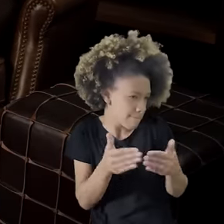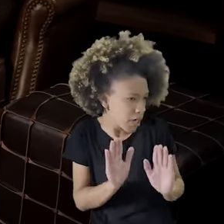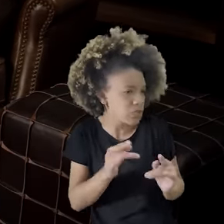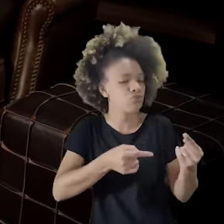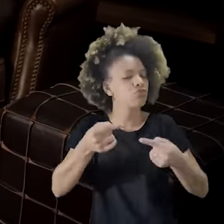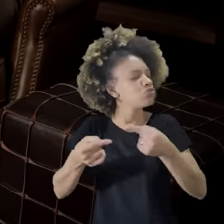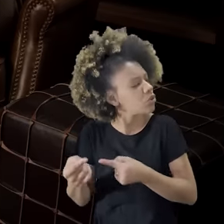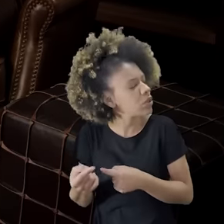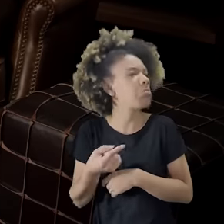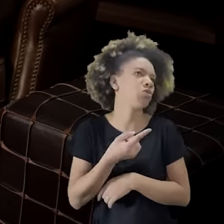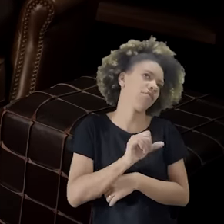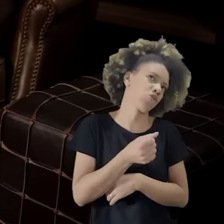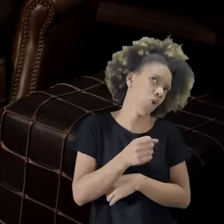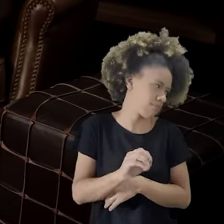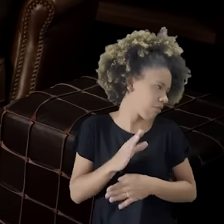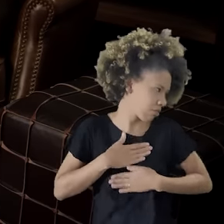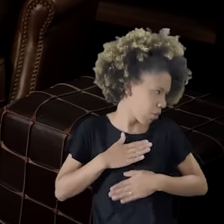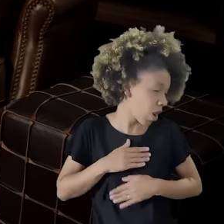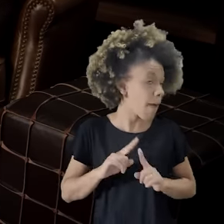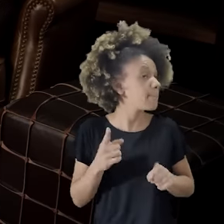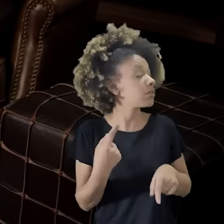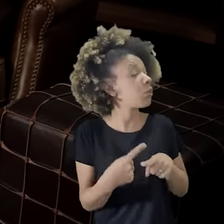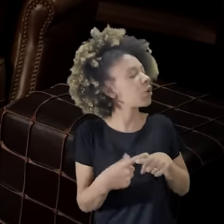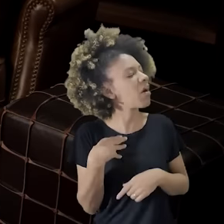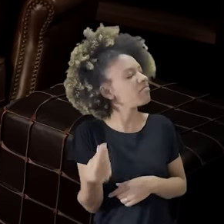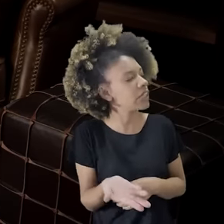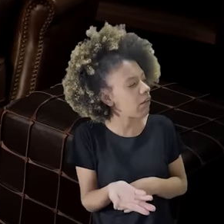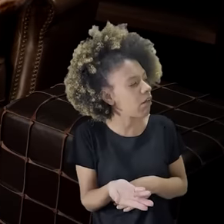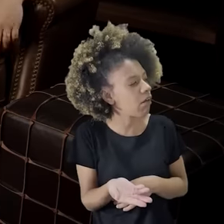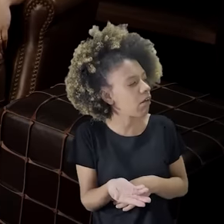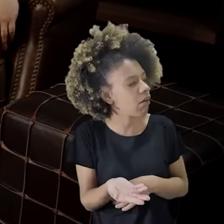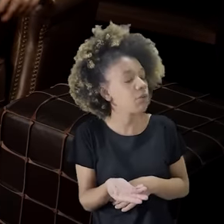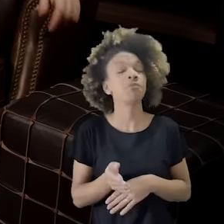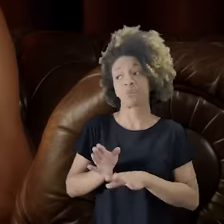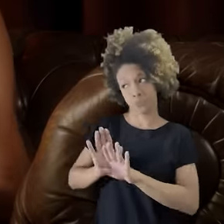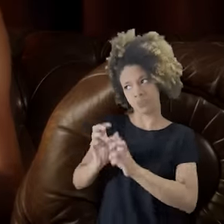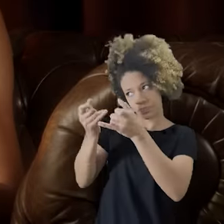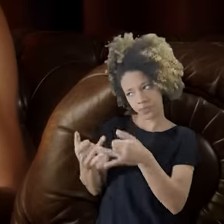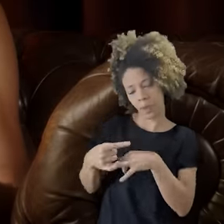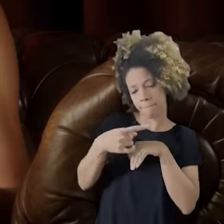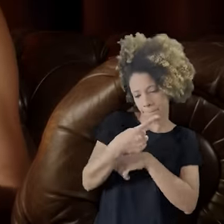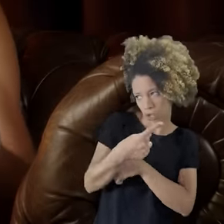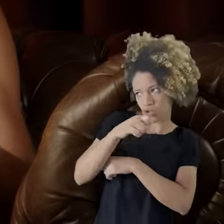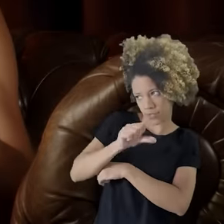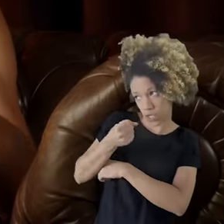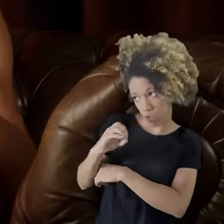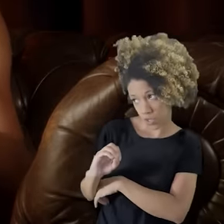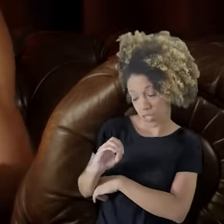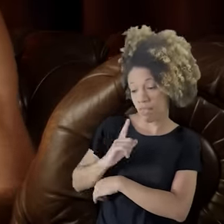os anos 80 então foi mais tranquilo e por que que você vai ter uma exatamente o que que aconteceu nos anos 80